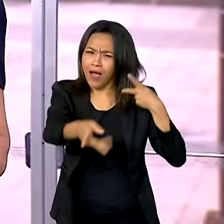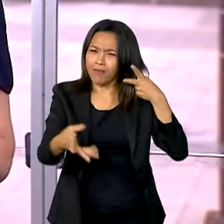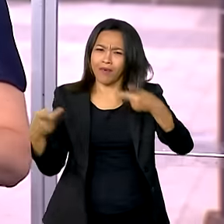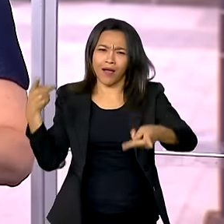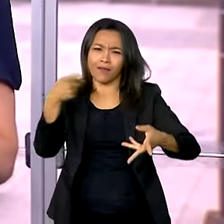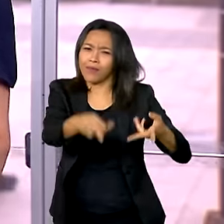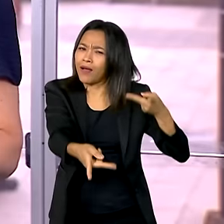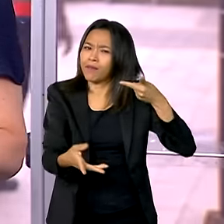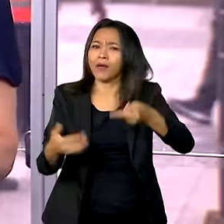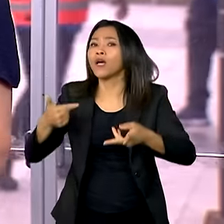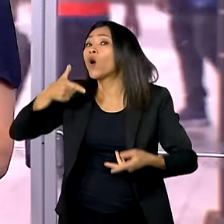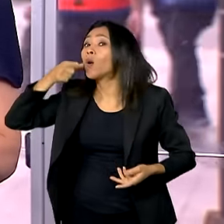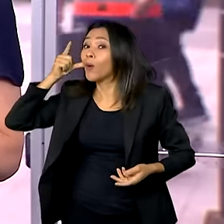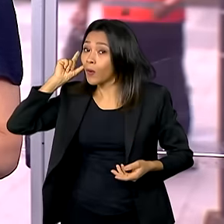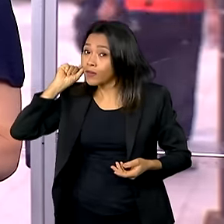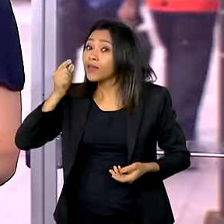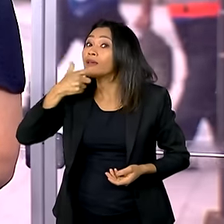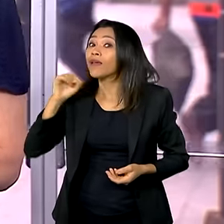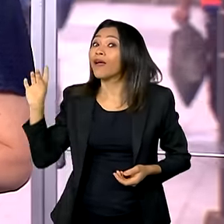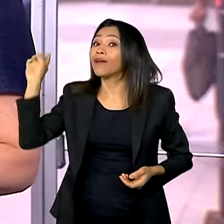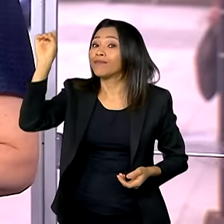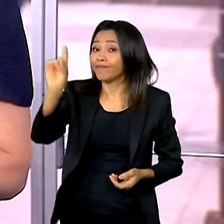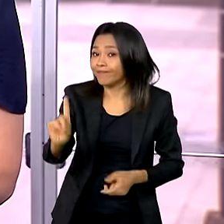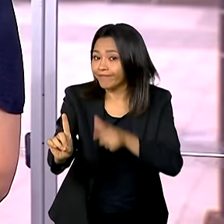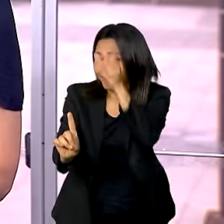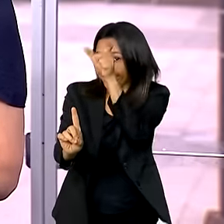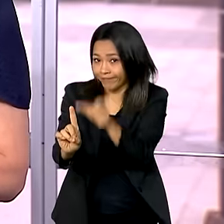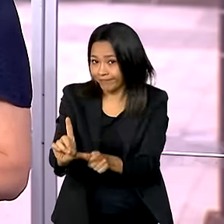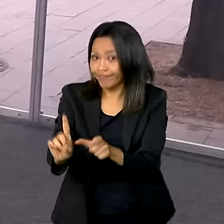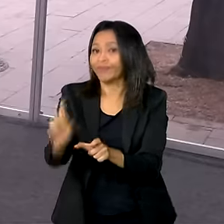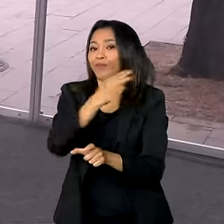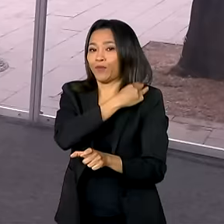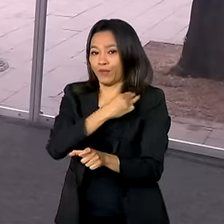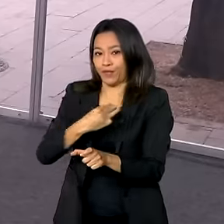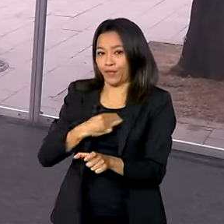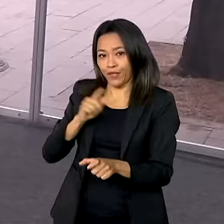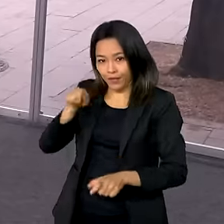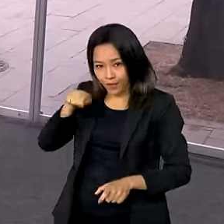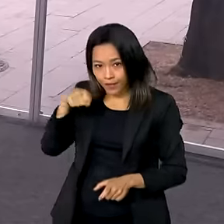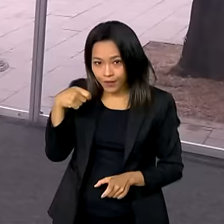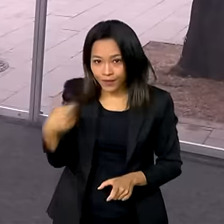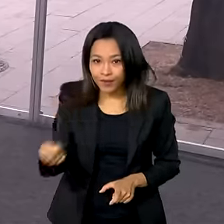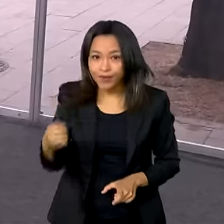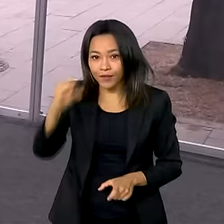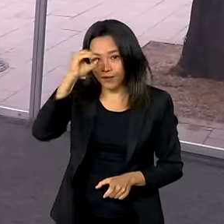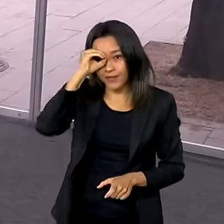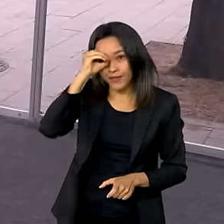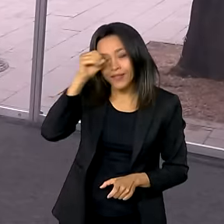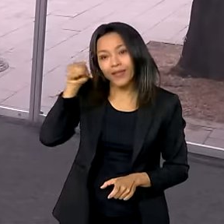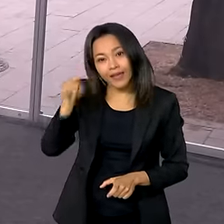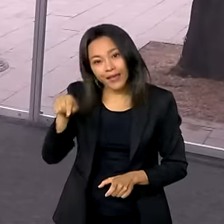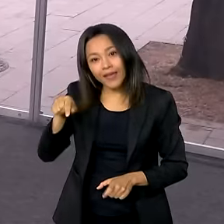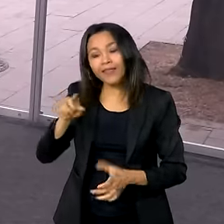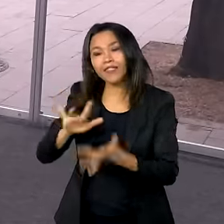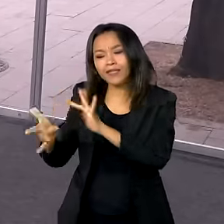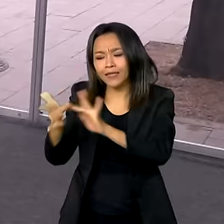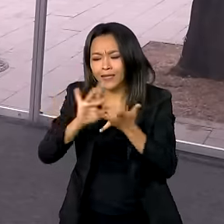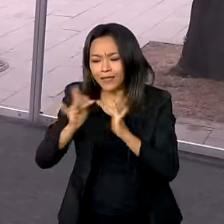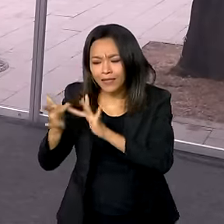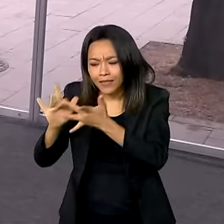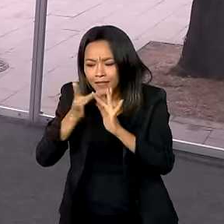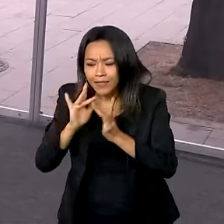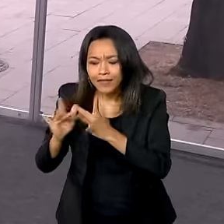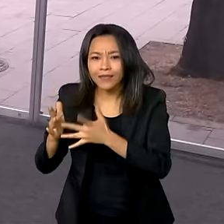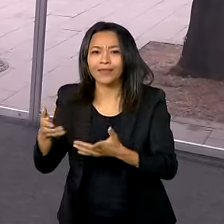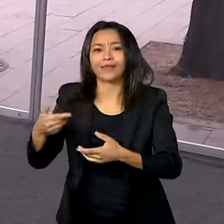desde ontem, e quem está com a gente aqui hoje é o ministro Alexandre Padilha, da Secretaria de Relações Institucionais da Presidência da República. Obrigada